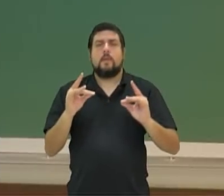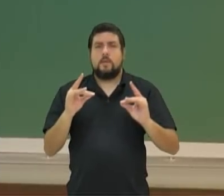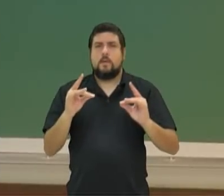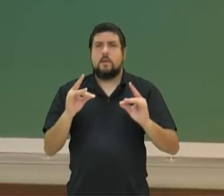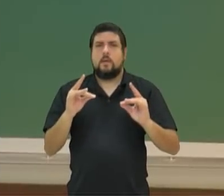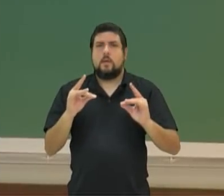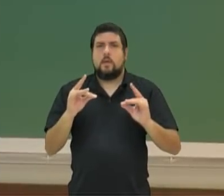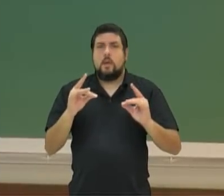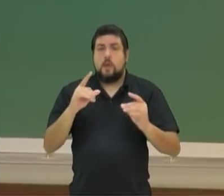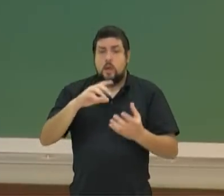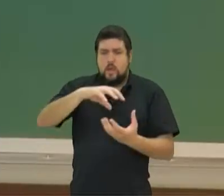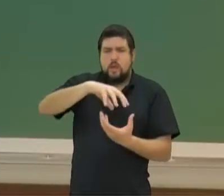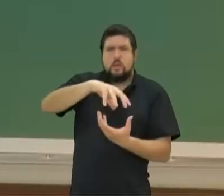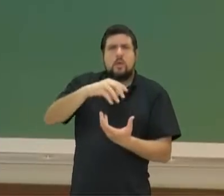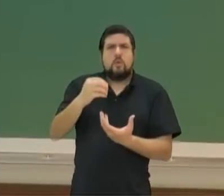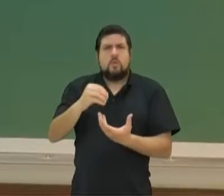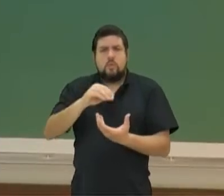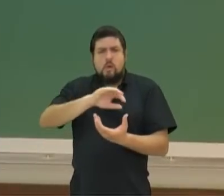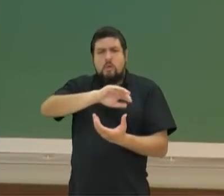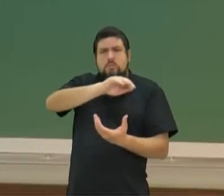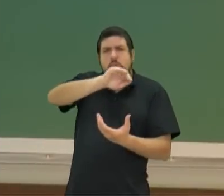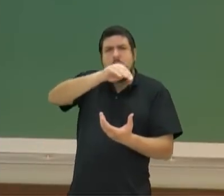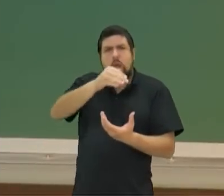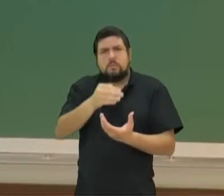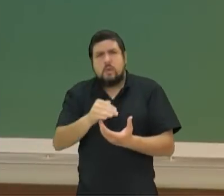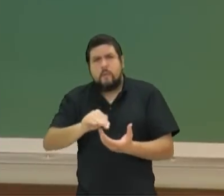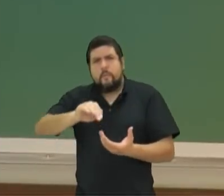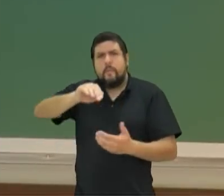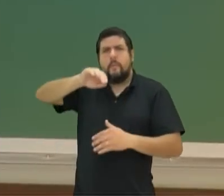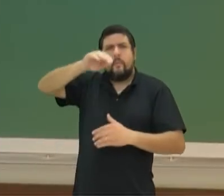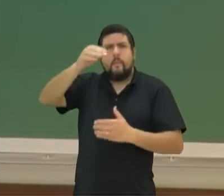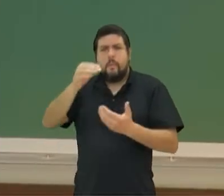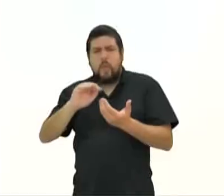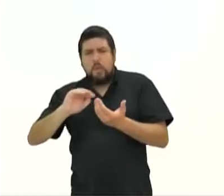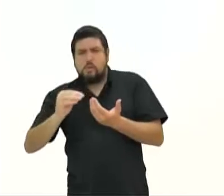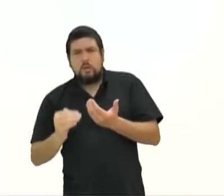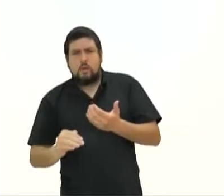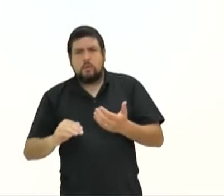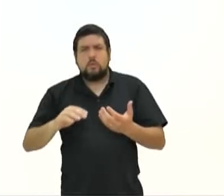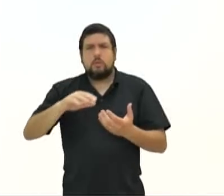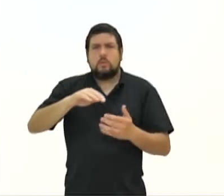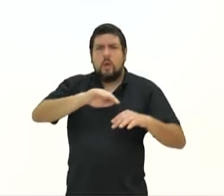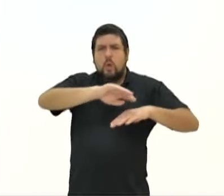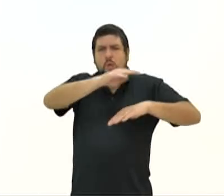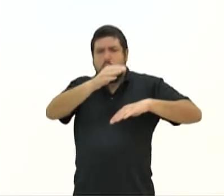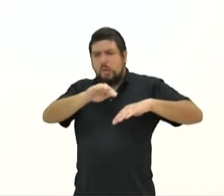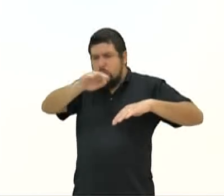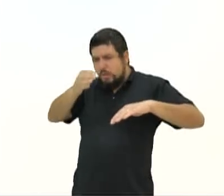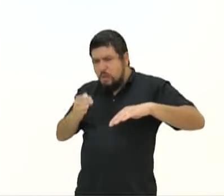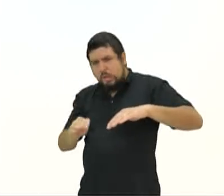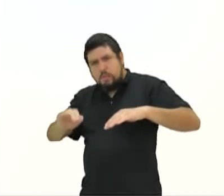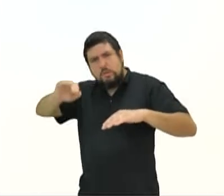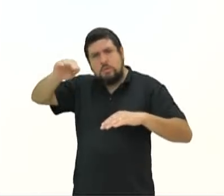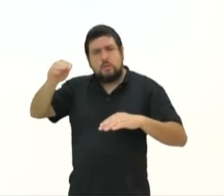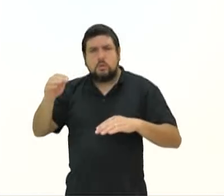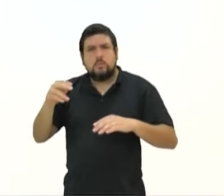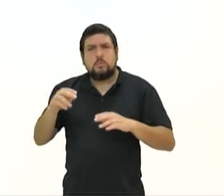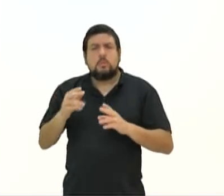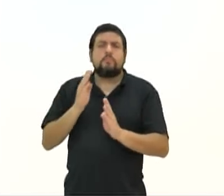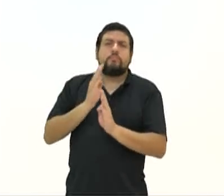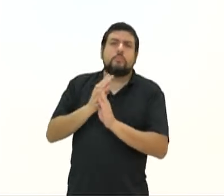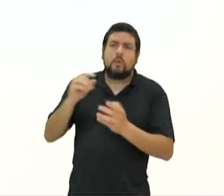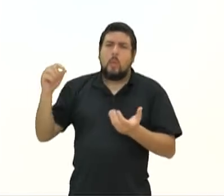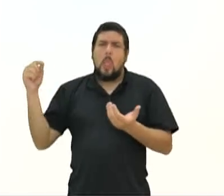muitas depressões, várias crateras por conta dos asteroides. Essa água começou a cair e foi enchendo esses